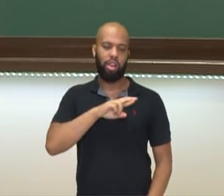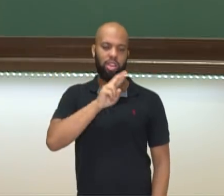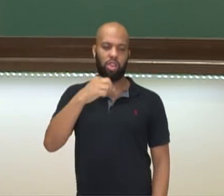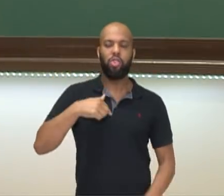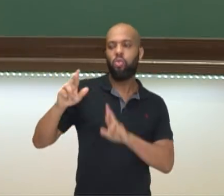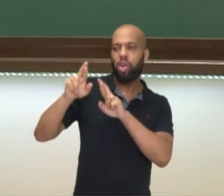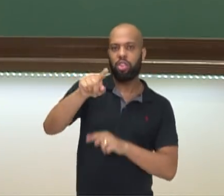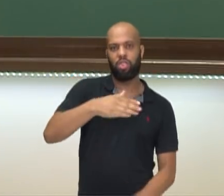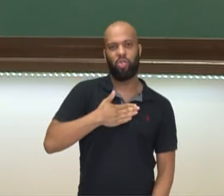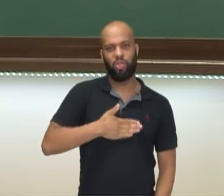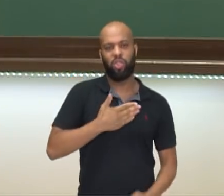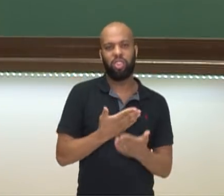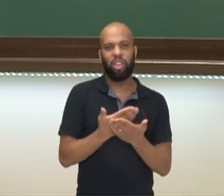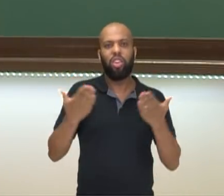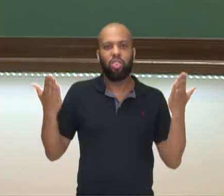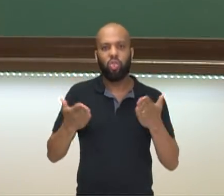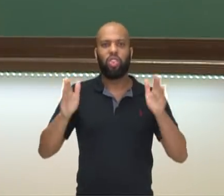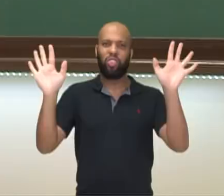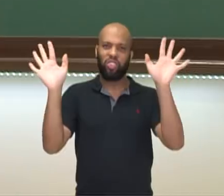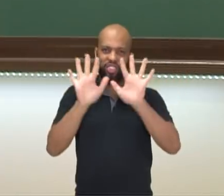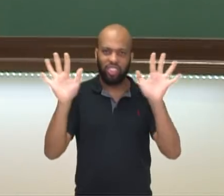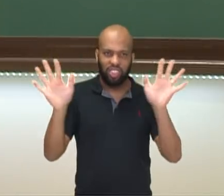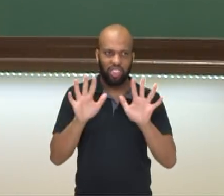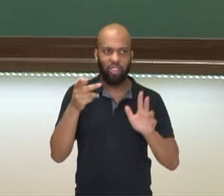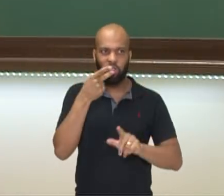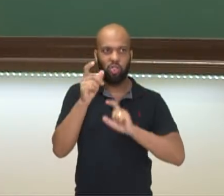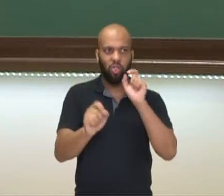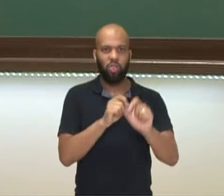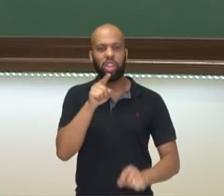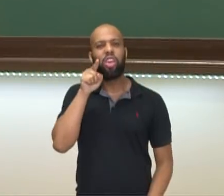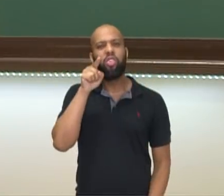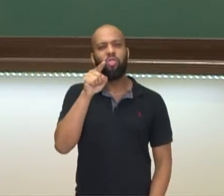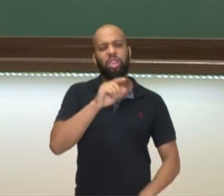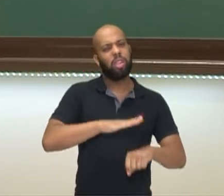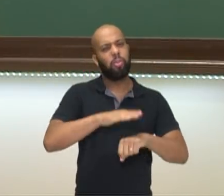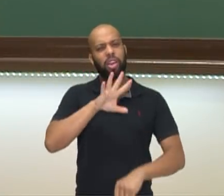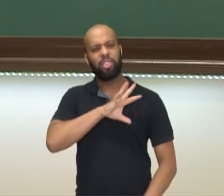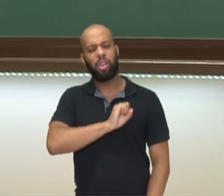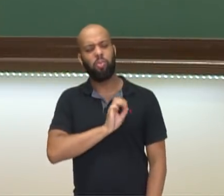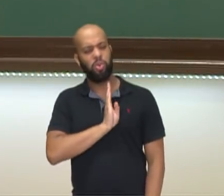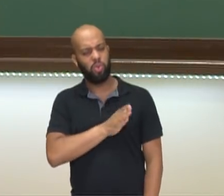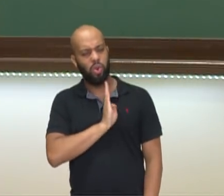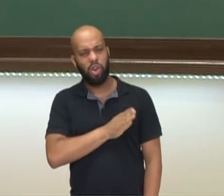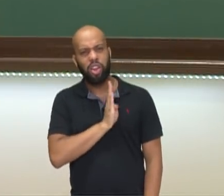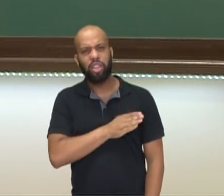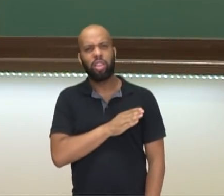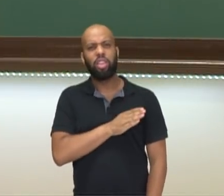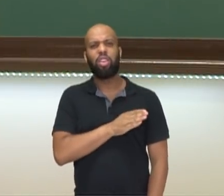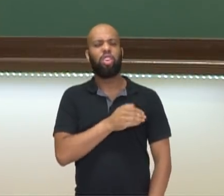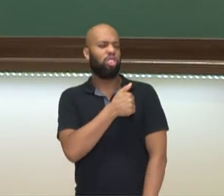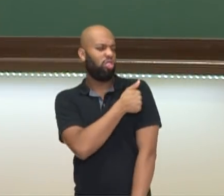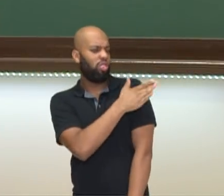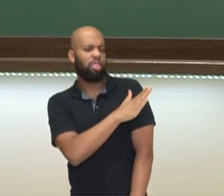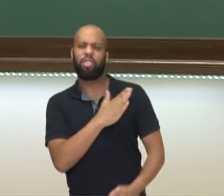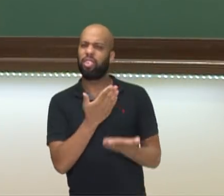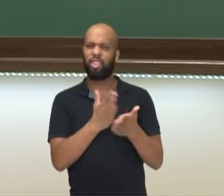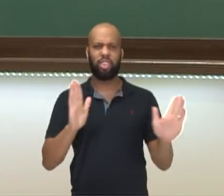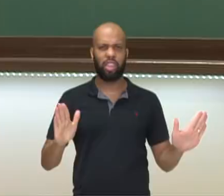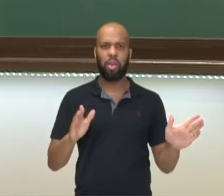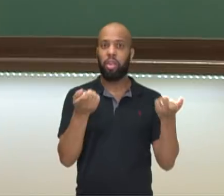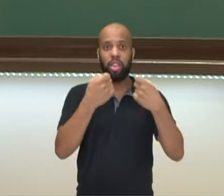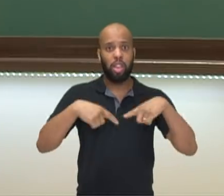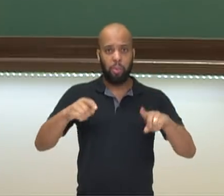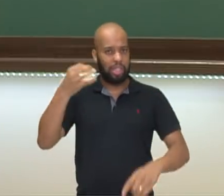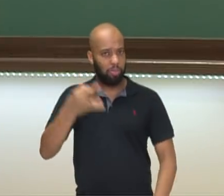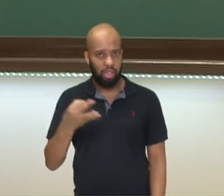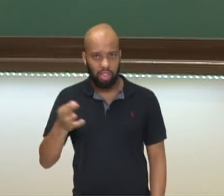gostado da aula de hoje e eu me despeço de vocês dizendo: seja mais amor no peito, seja menos preconceito. Não precisa